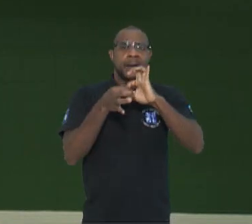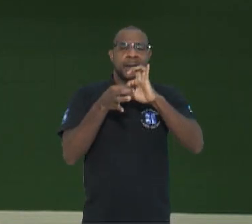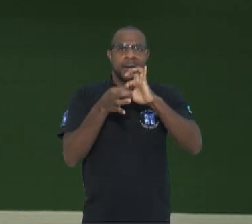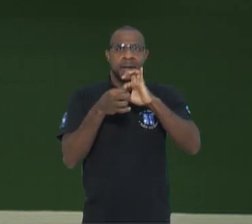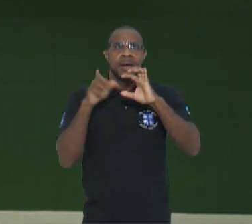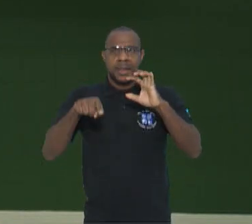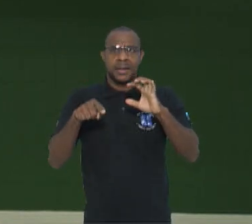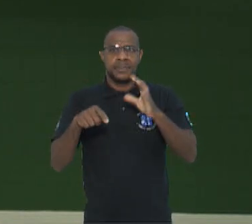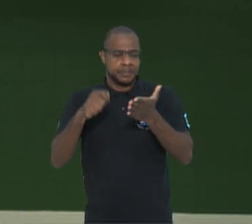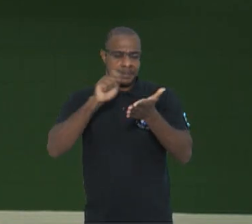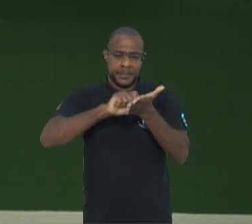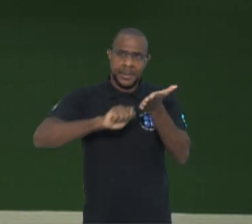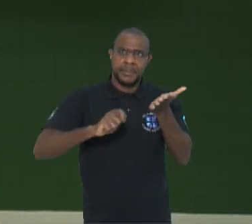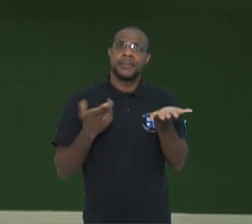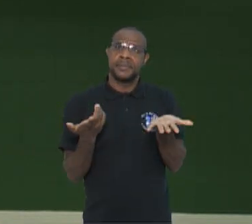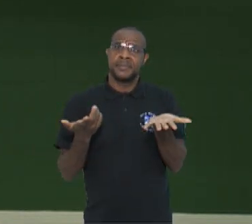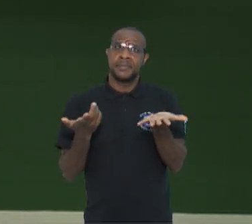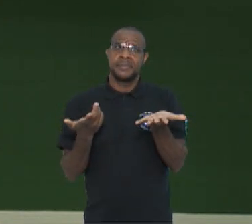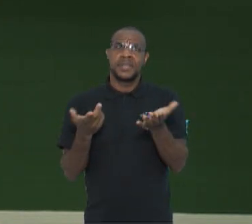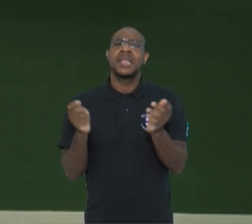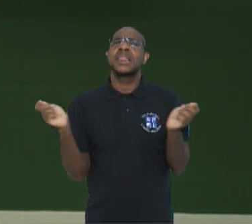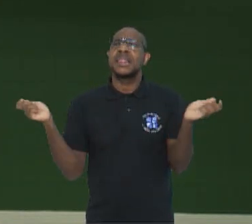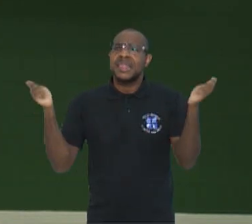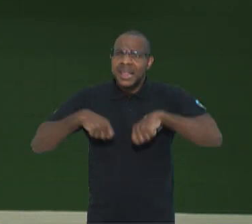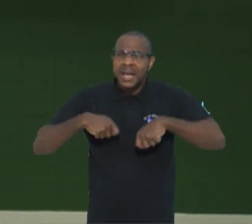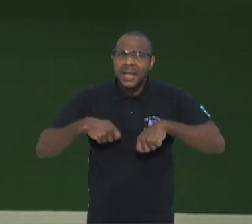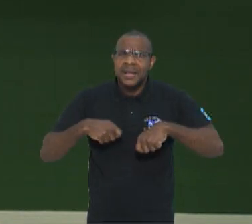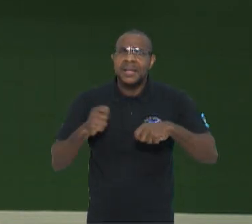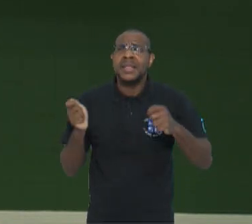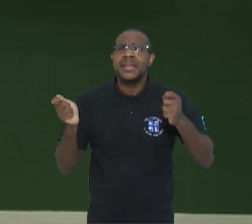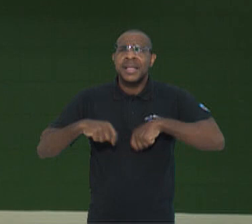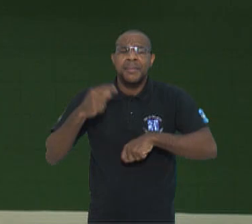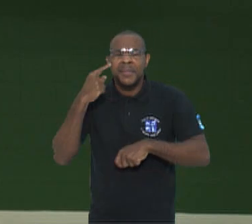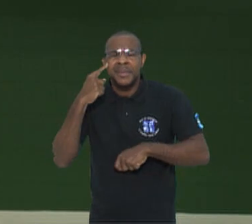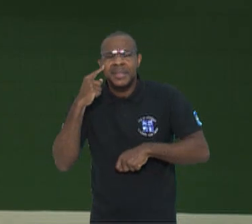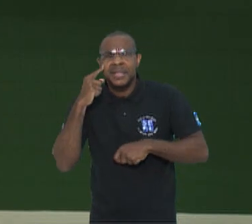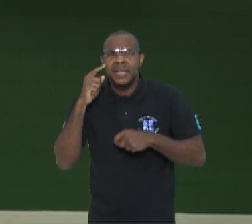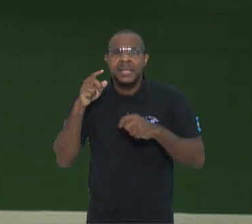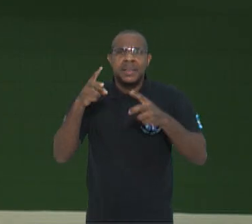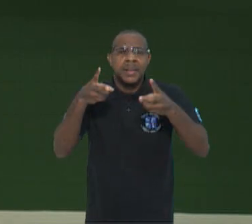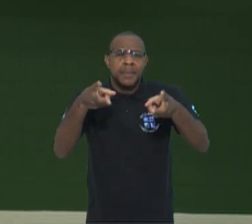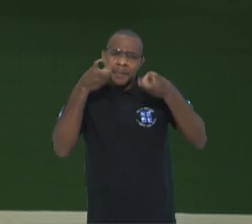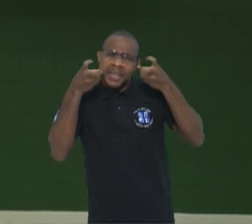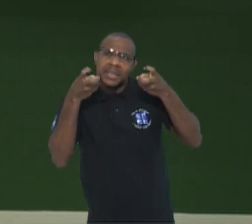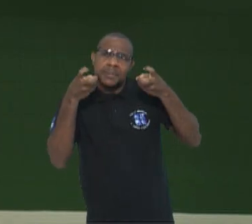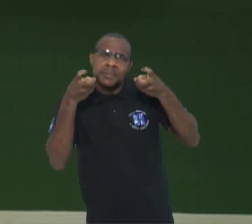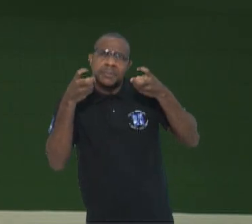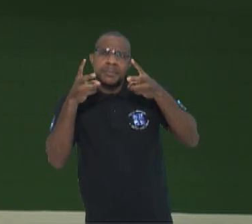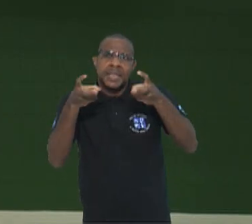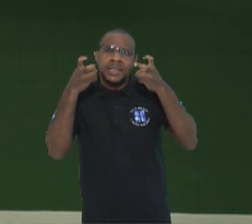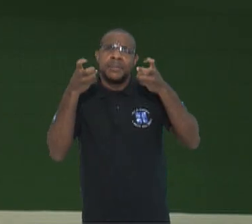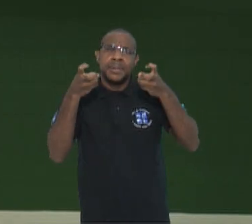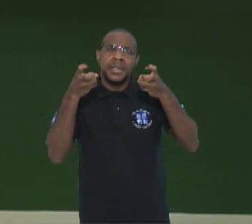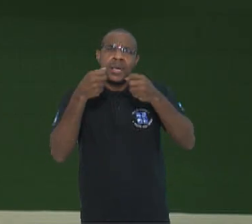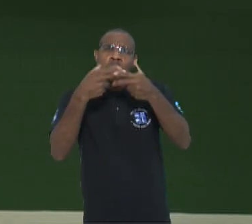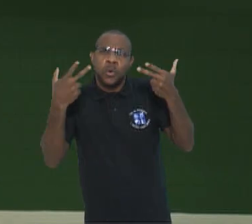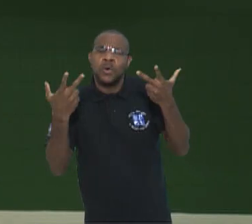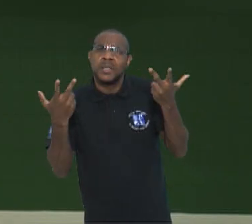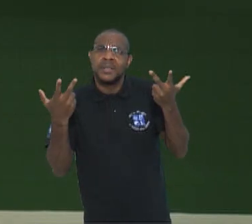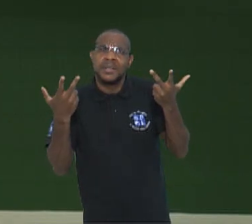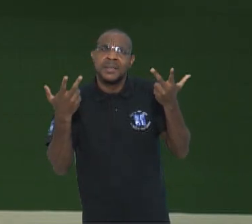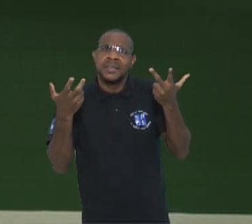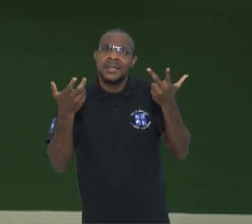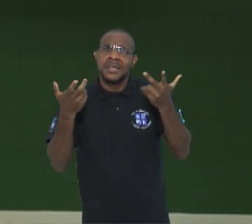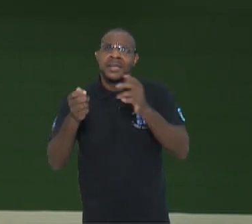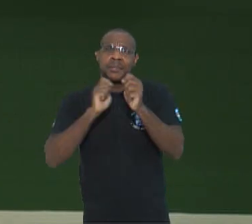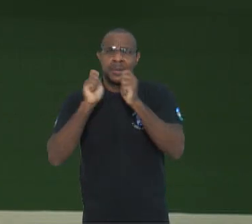está escrito mais a imagem. Dá para vocês retirarem algo dali? Então pensem um pouquinho